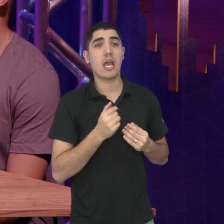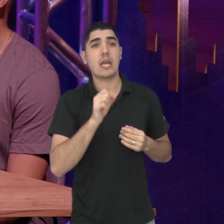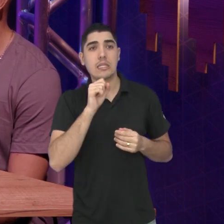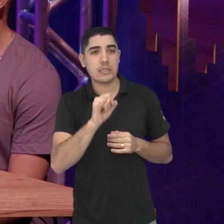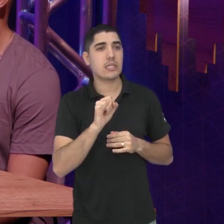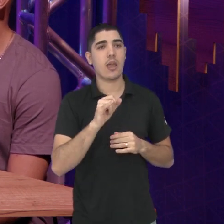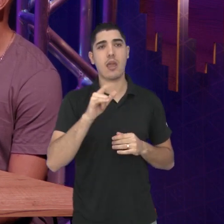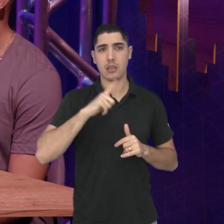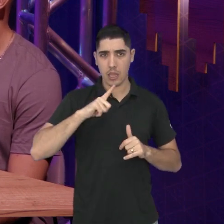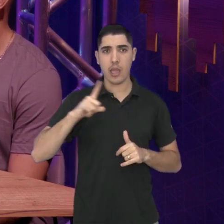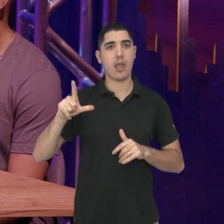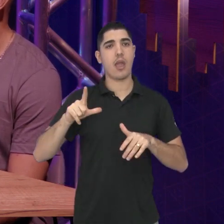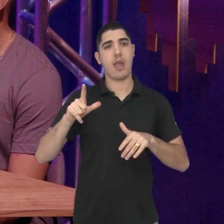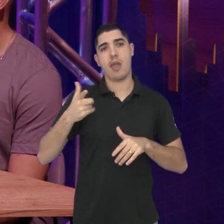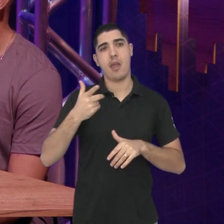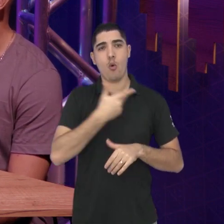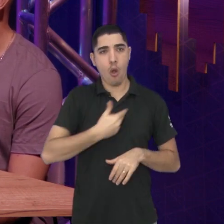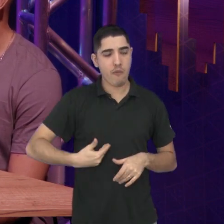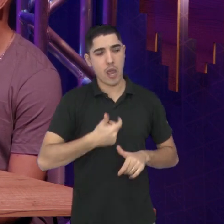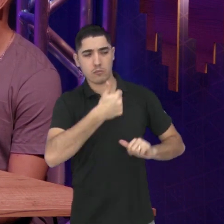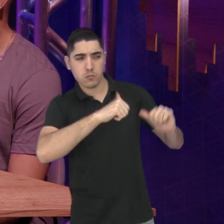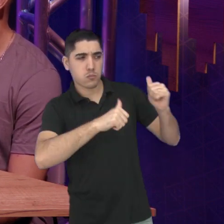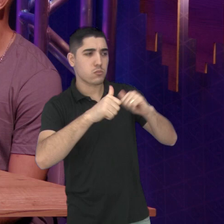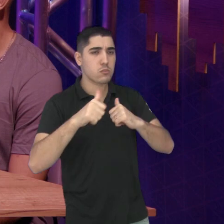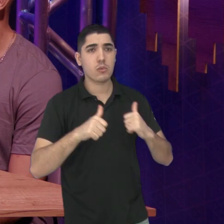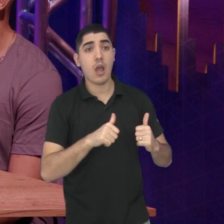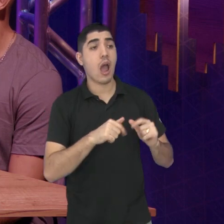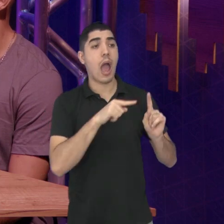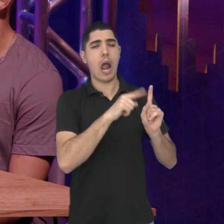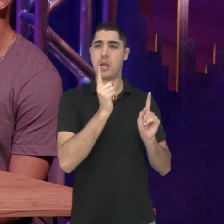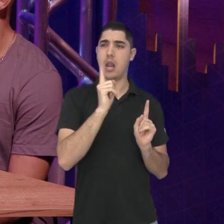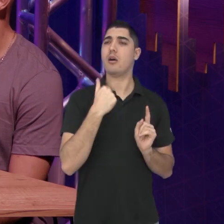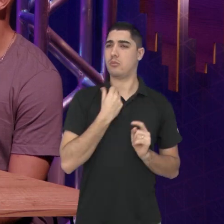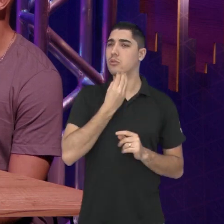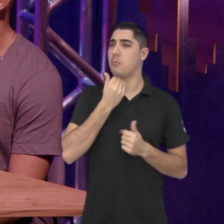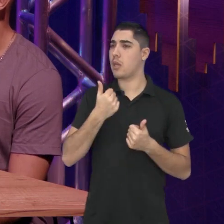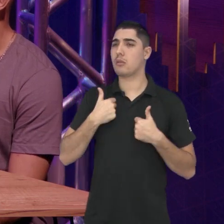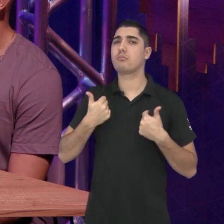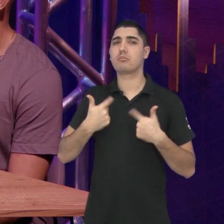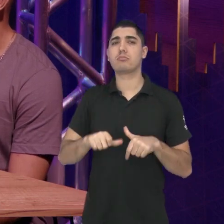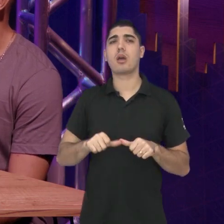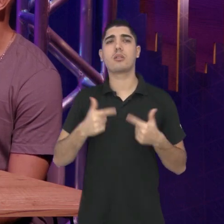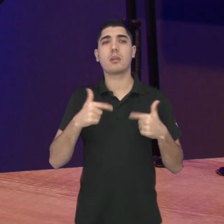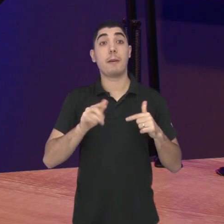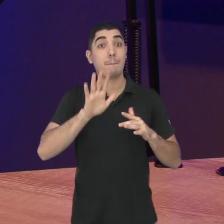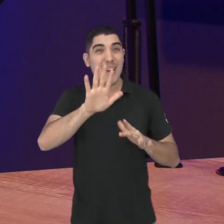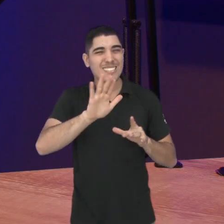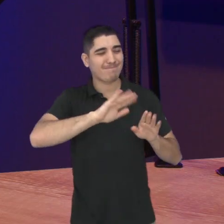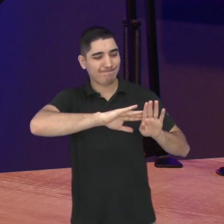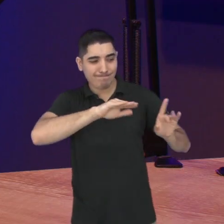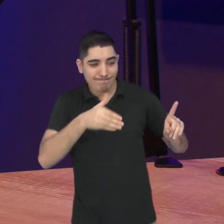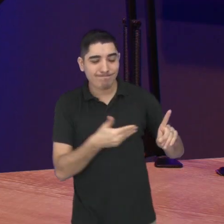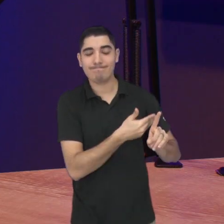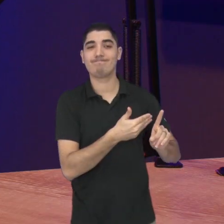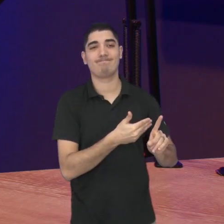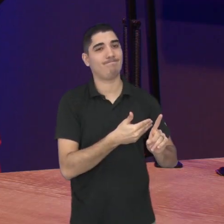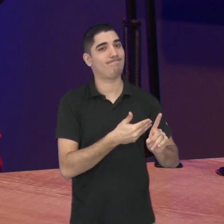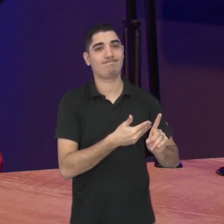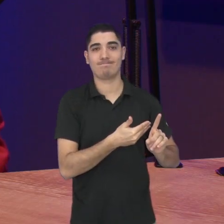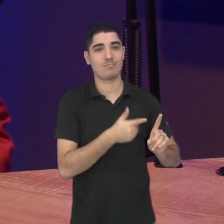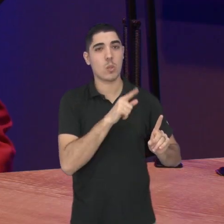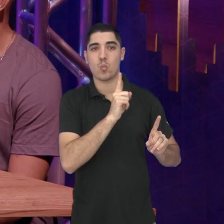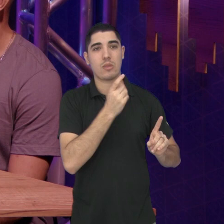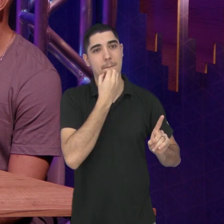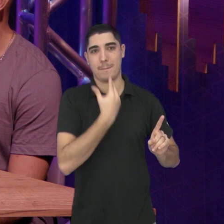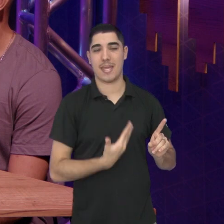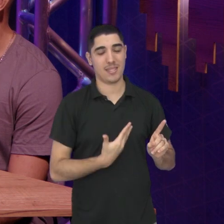vistoria, alguma coisa, ele se coloca, não, tá tudo bem, tô trabalhando e tá tudo certo, quando na verdade não. E se a gente for